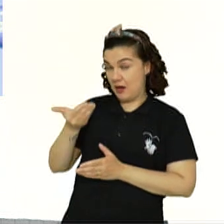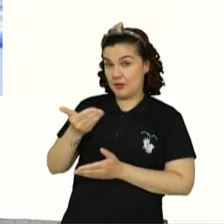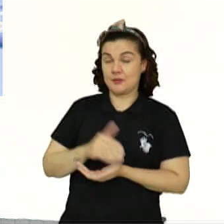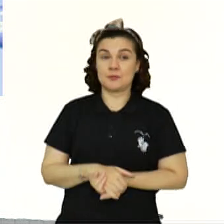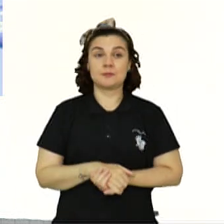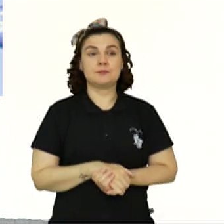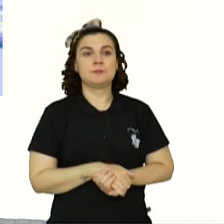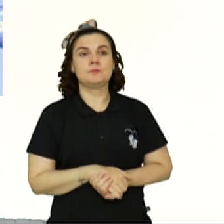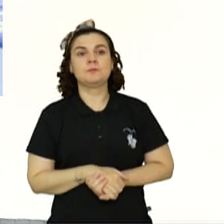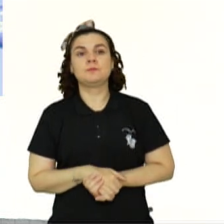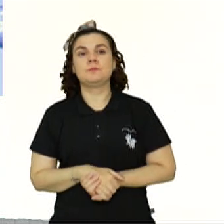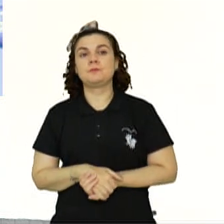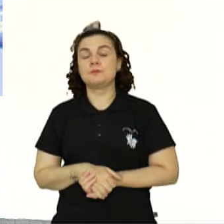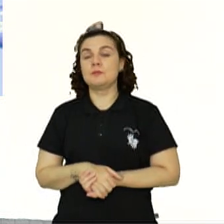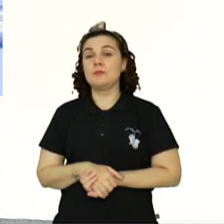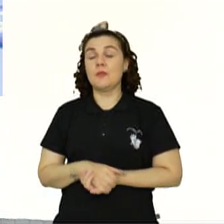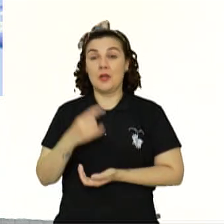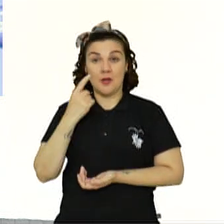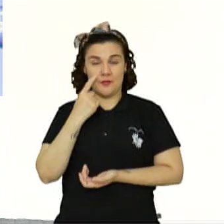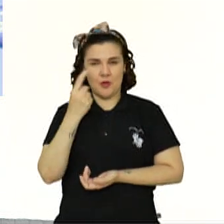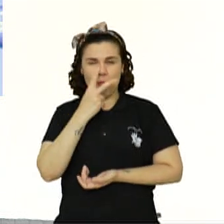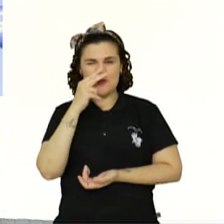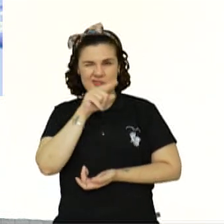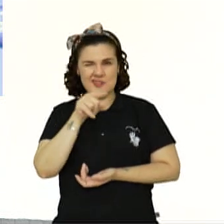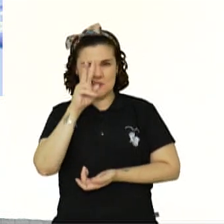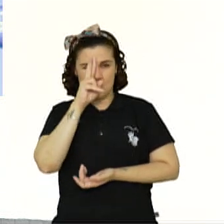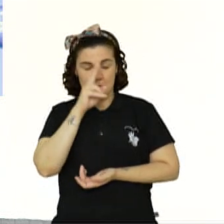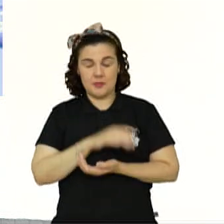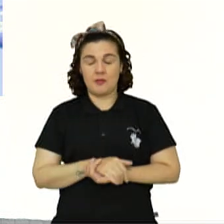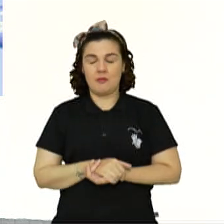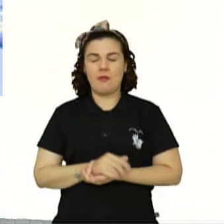nessa substância, na água? Então, vocês lembram lá,